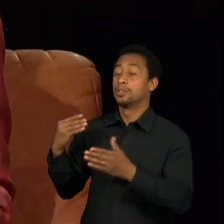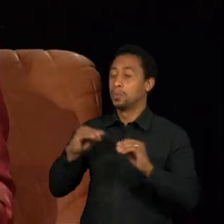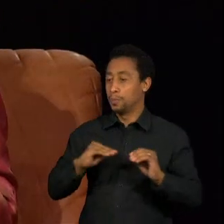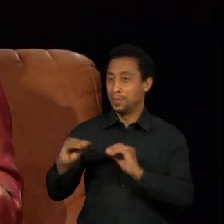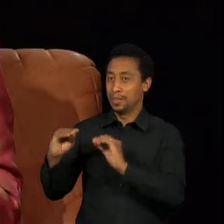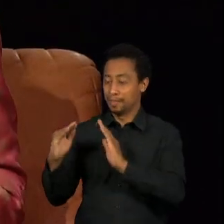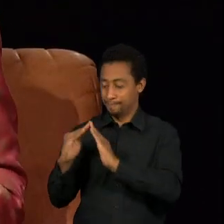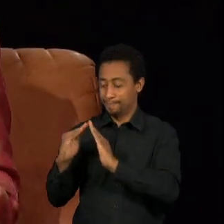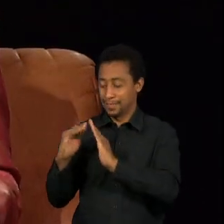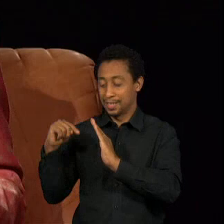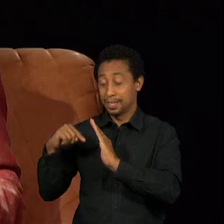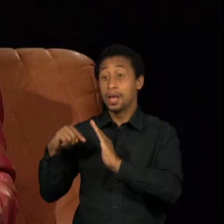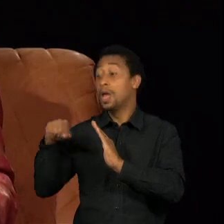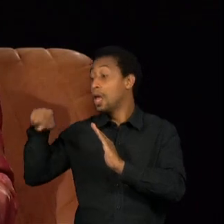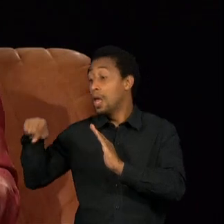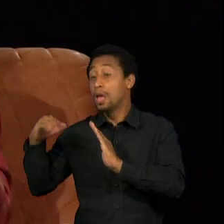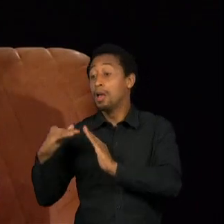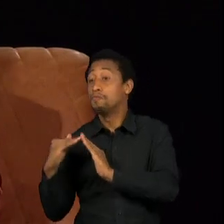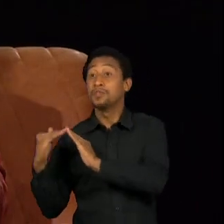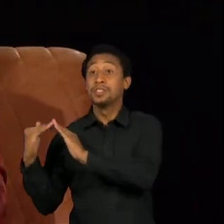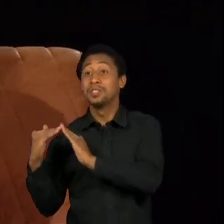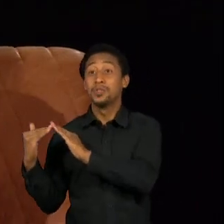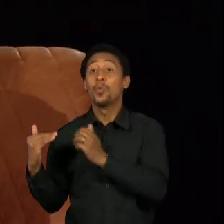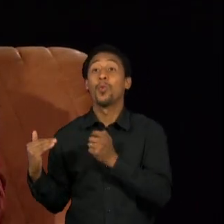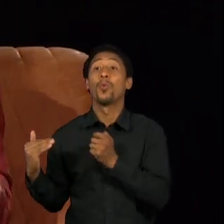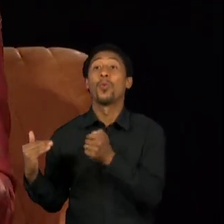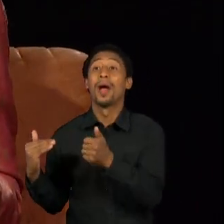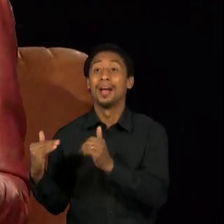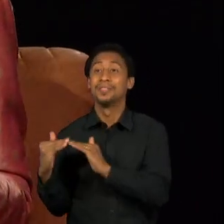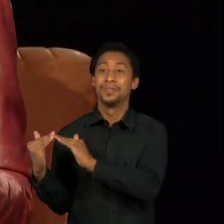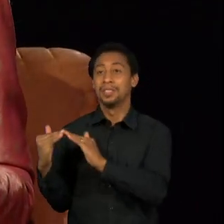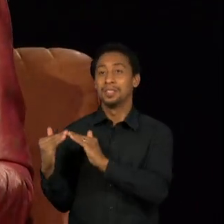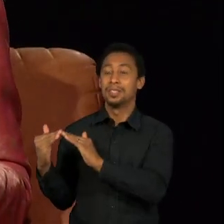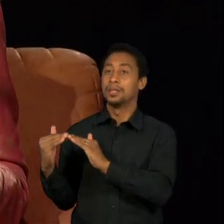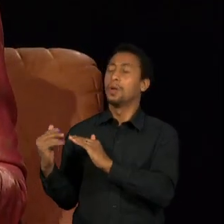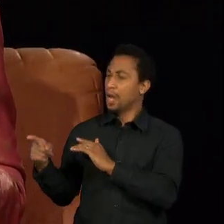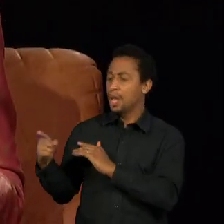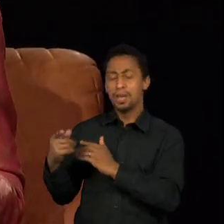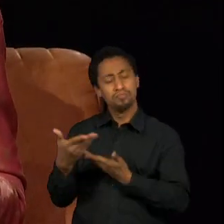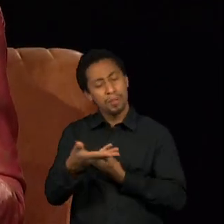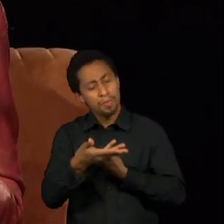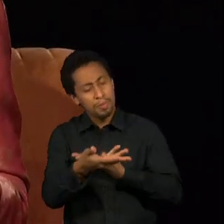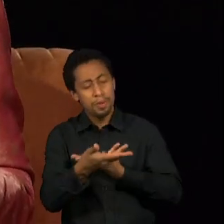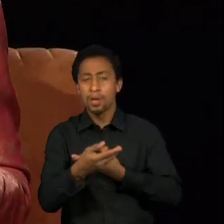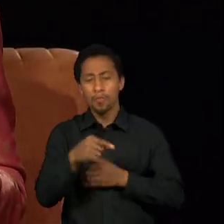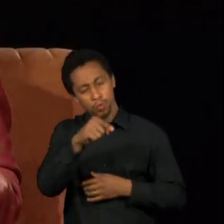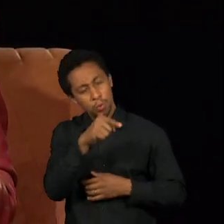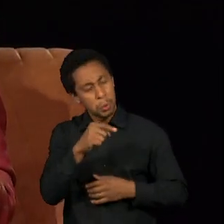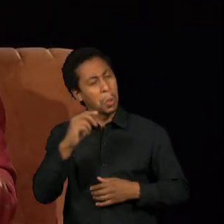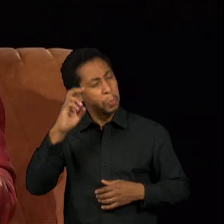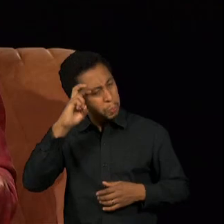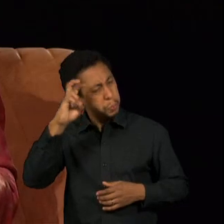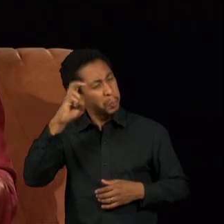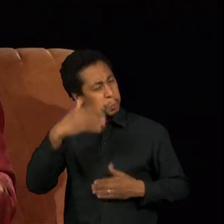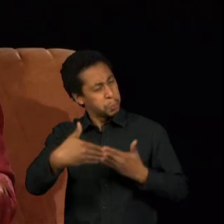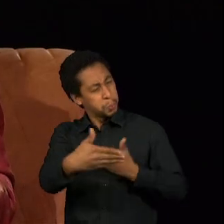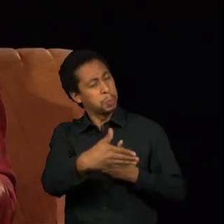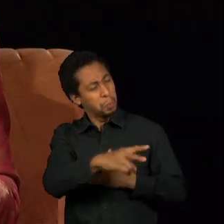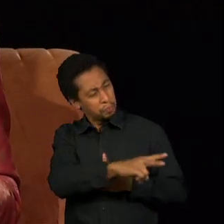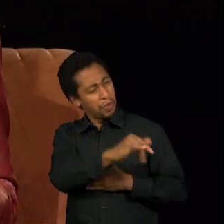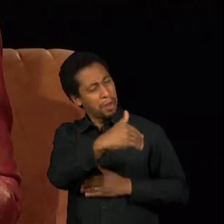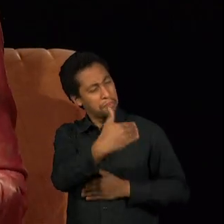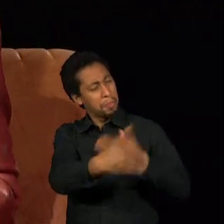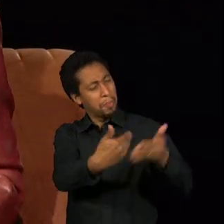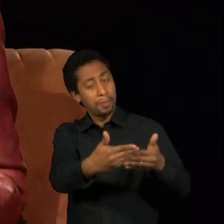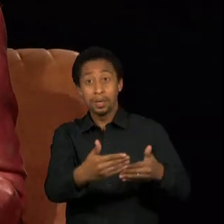é? Era uma outra coisa, né? Isso, ele disse, você era visionária, o Ivan uma vez falou para mim. Porque foi em 2002. 2002